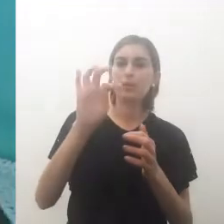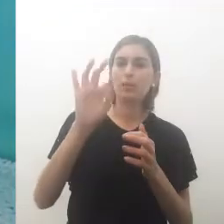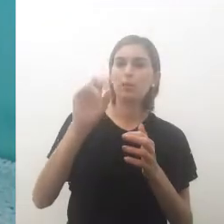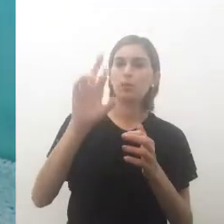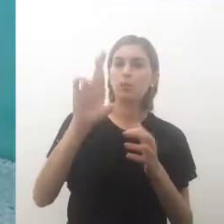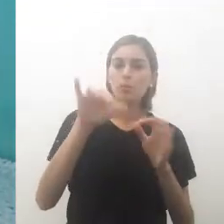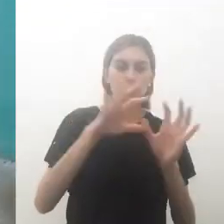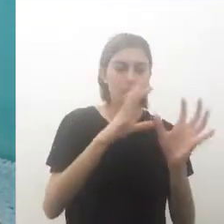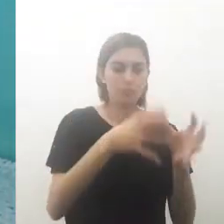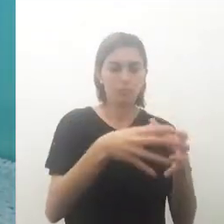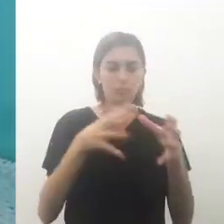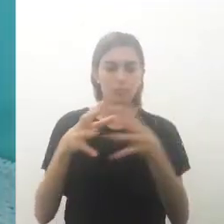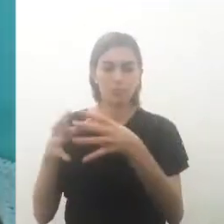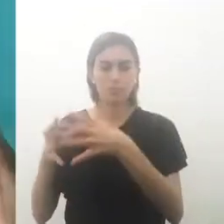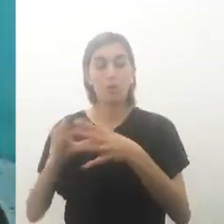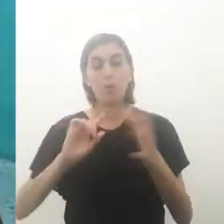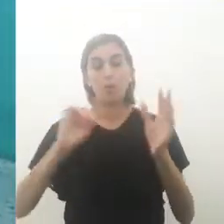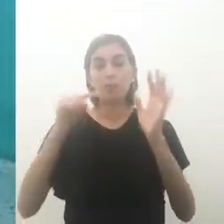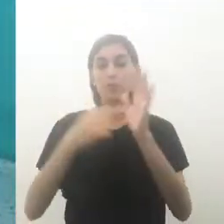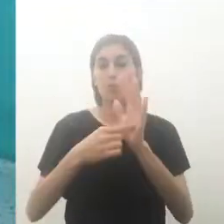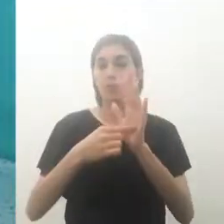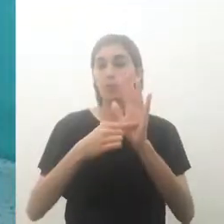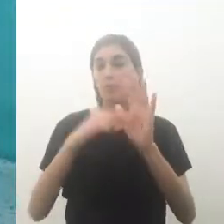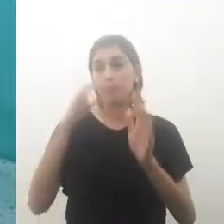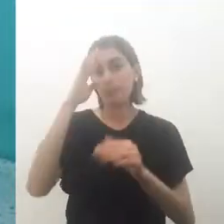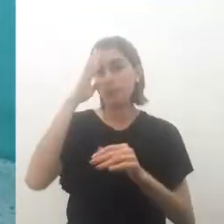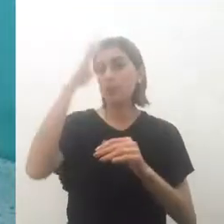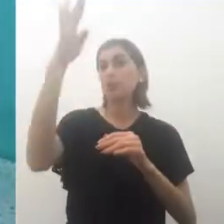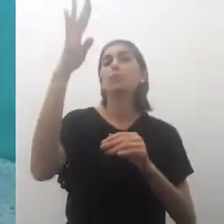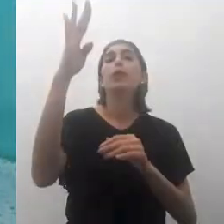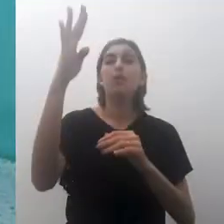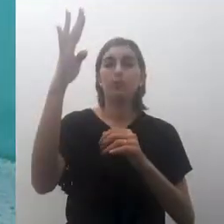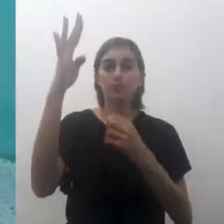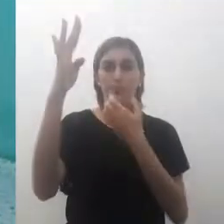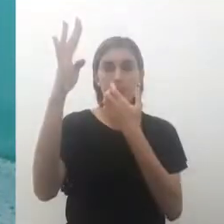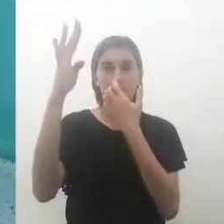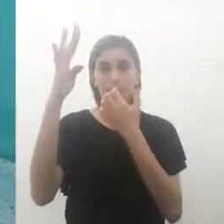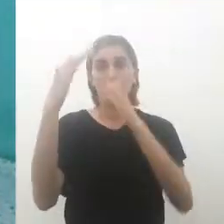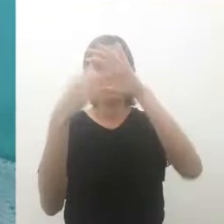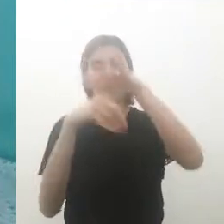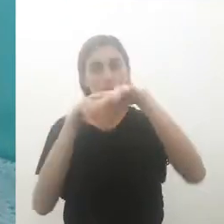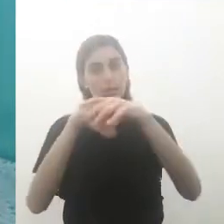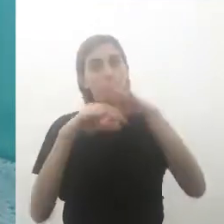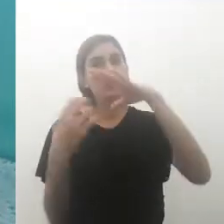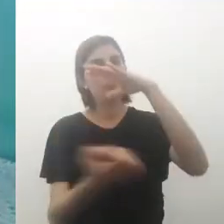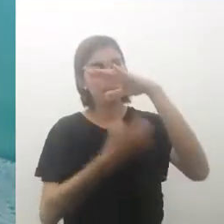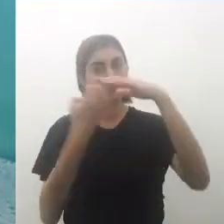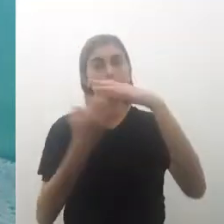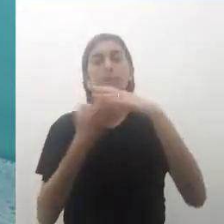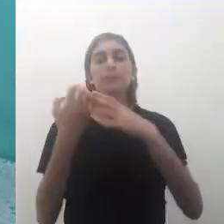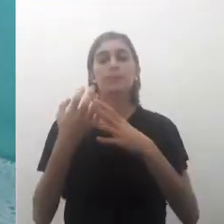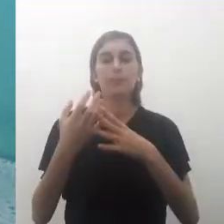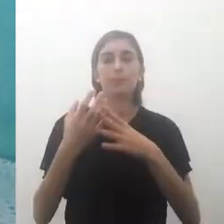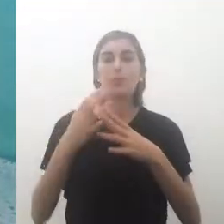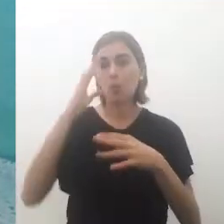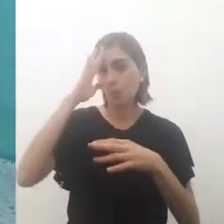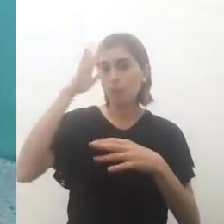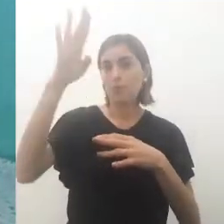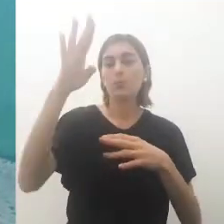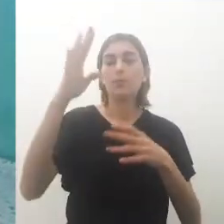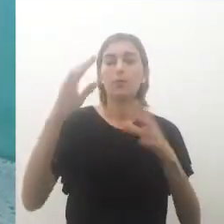todos eles integrariam um grande objetivo maior, que seria o objetivo da organização,